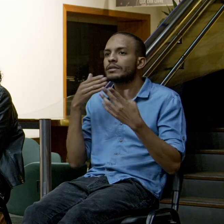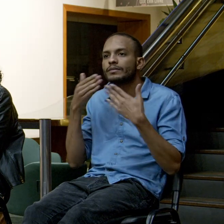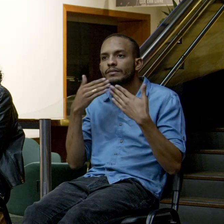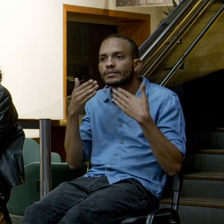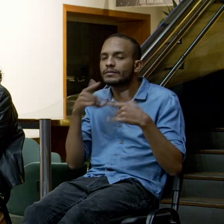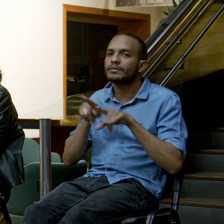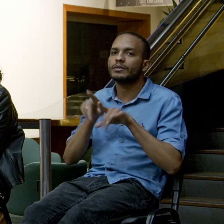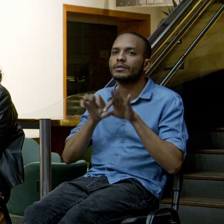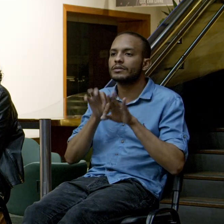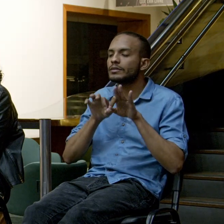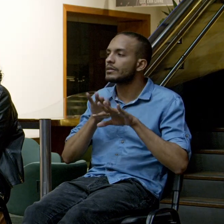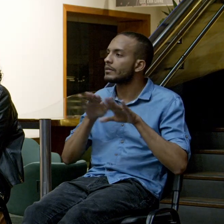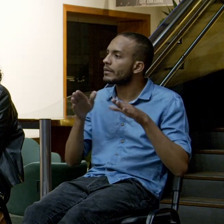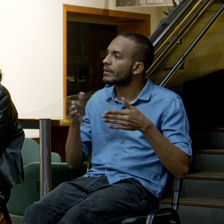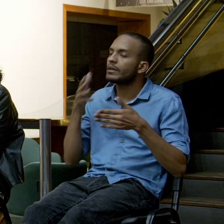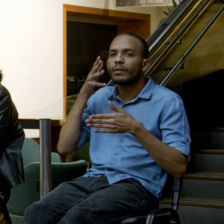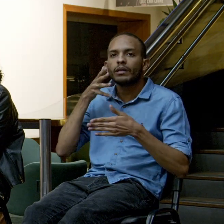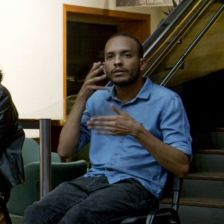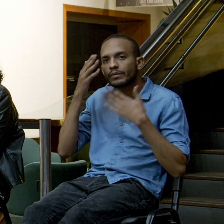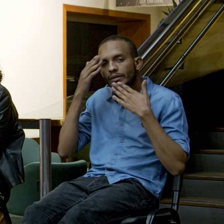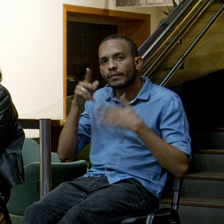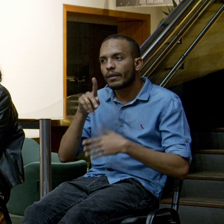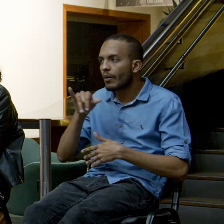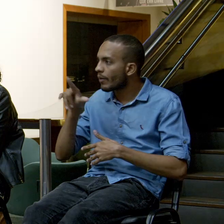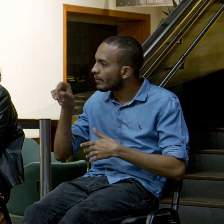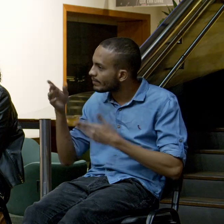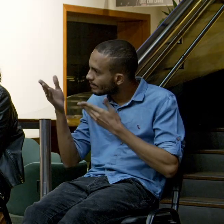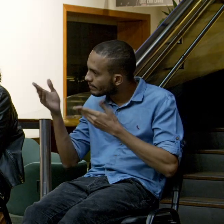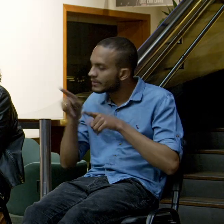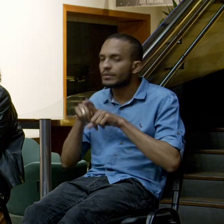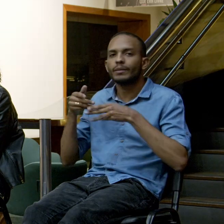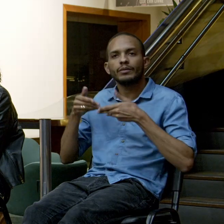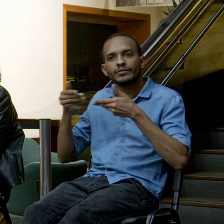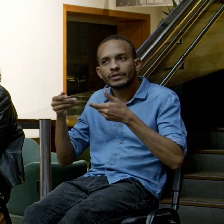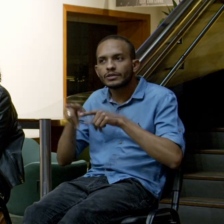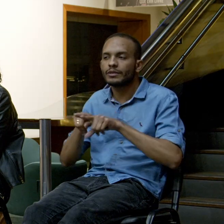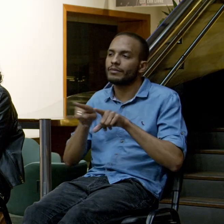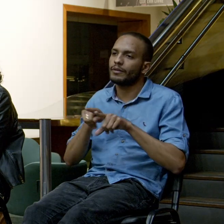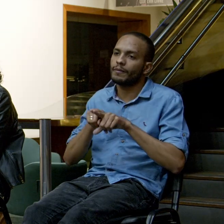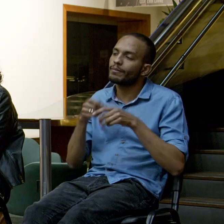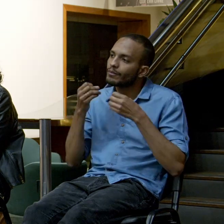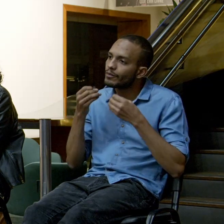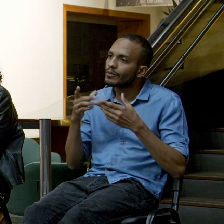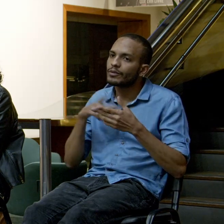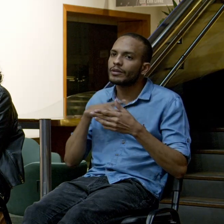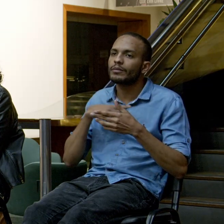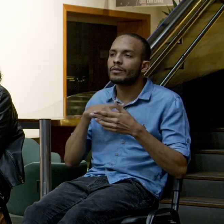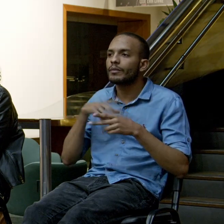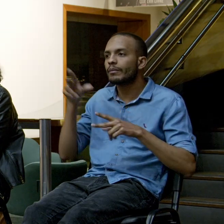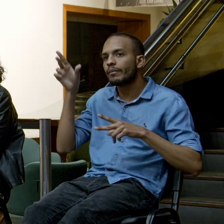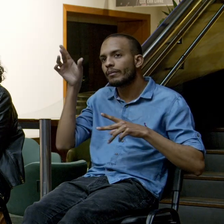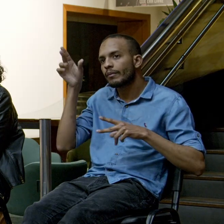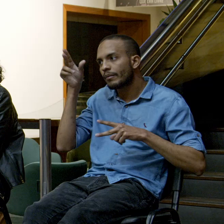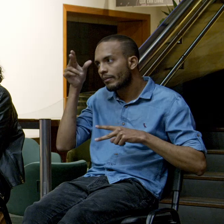e da viabilização da mesa. Obrigada, Paulo, também pelo convite. E, bom, temos uma performance